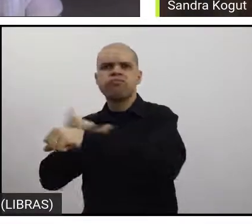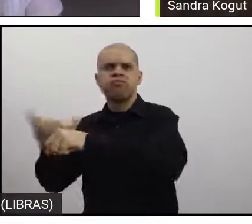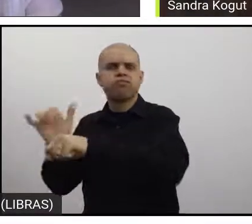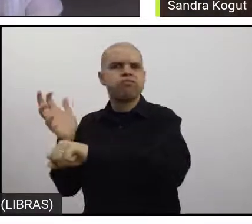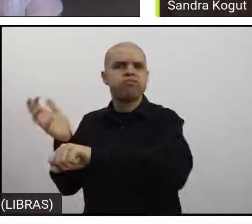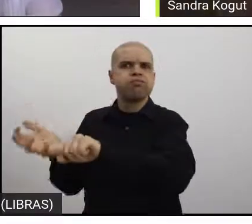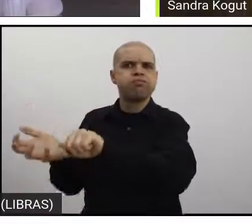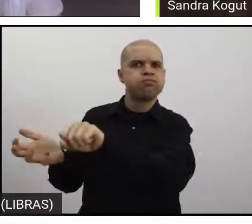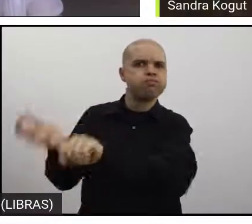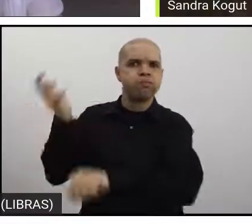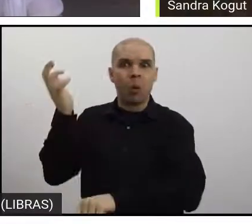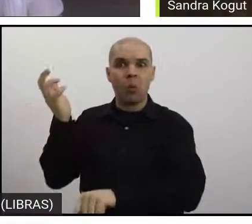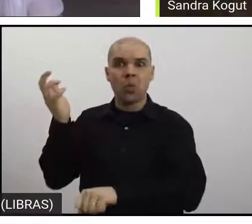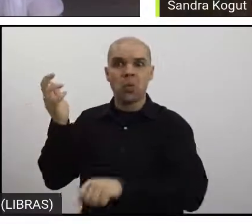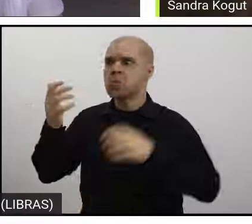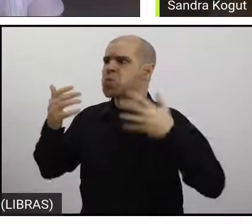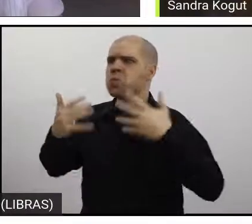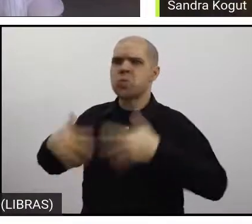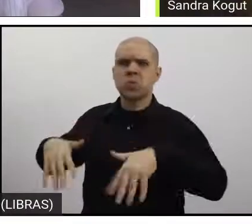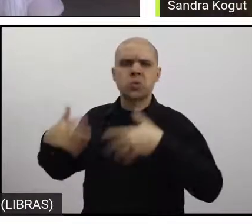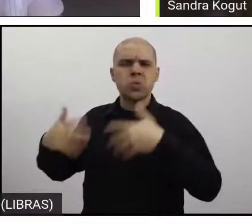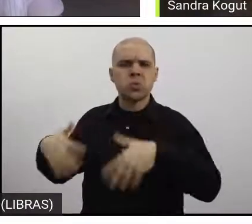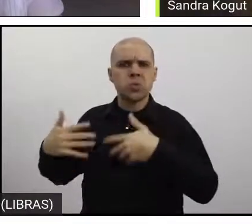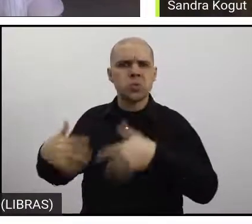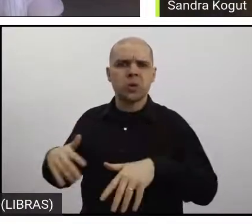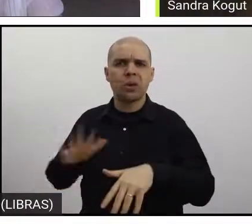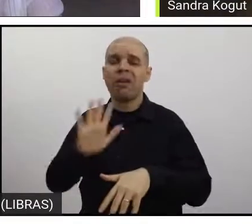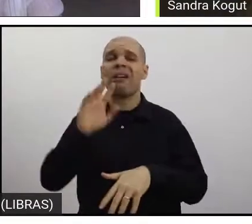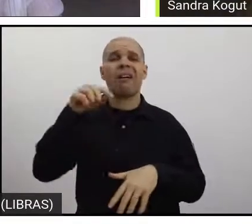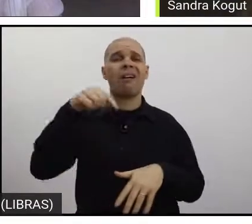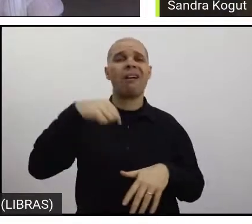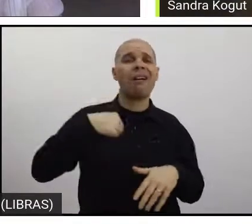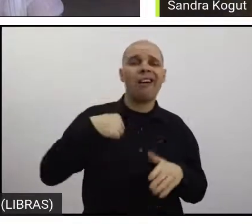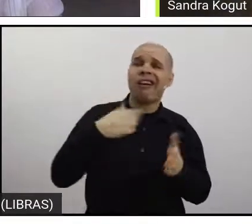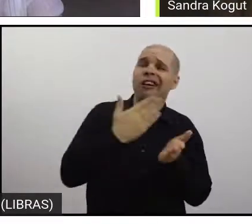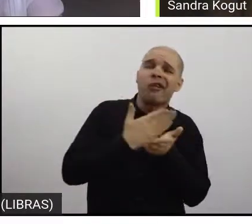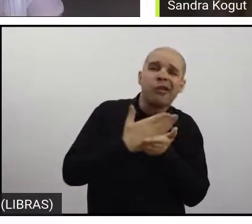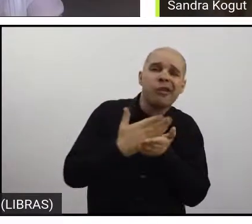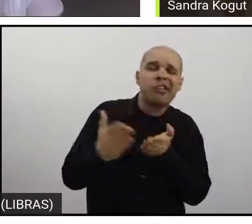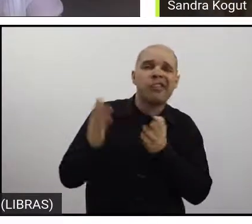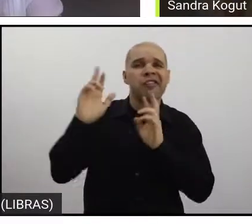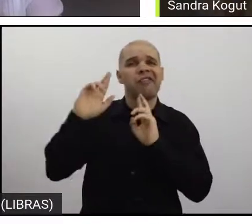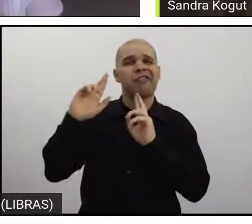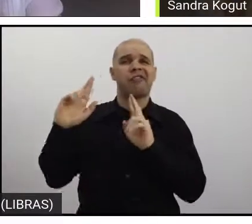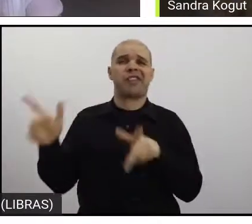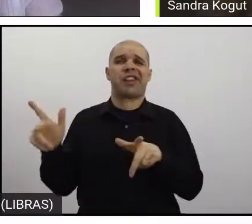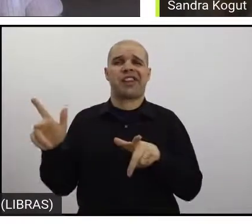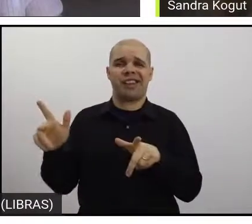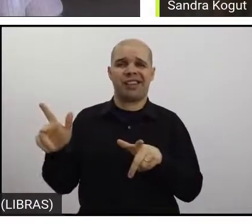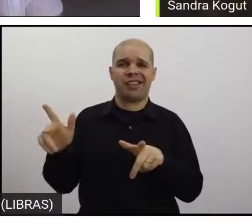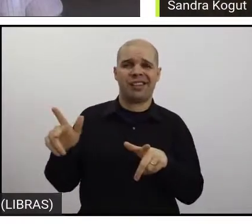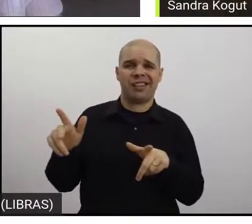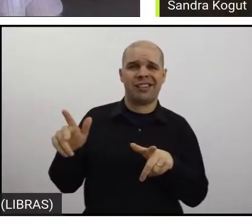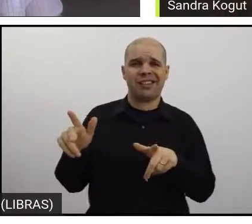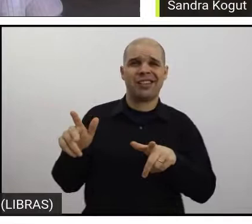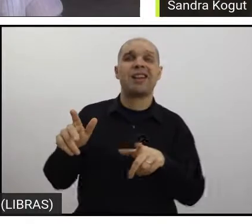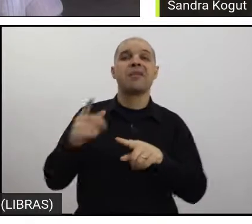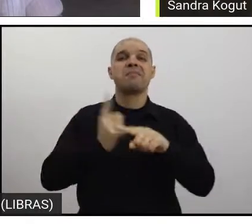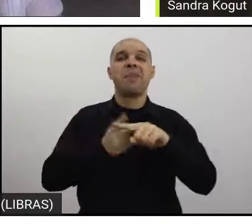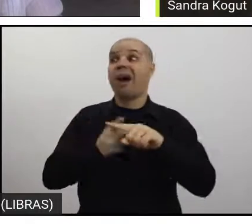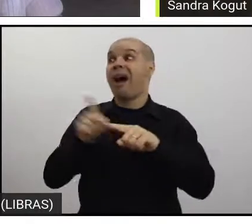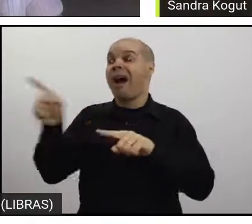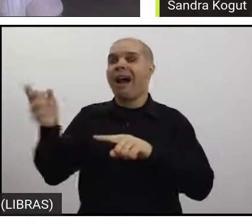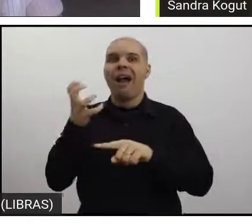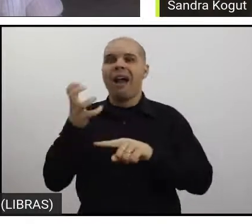preto e branco, muita coisa assim. E com a aspiração de valorizar aquele